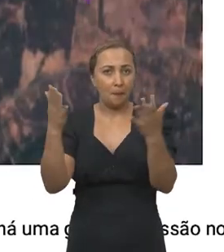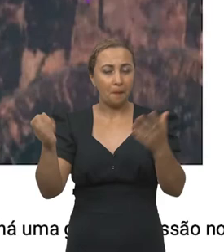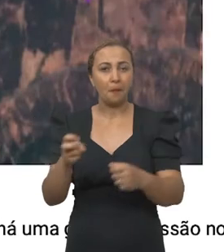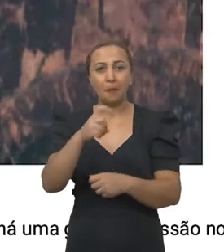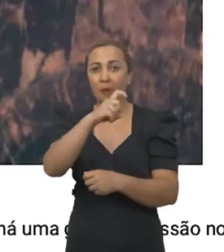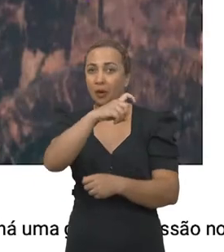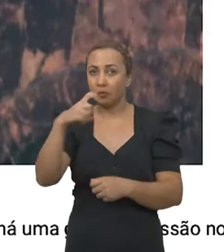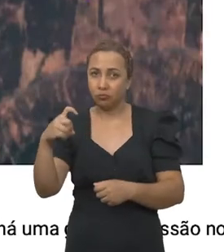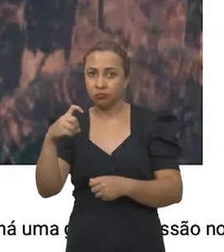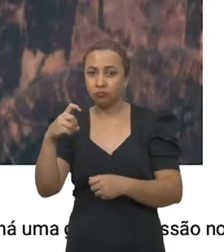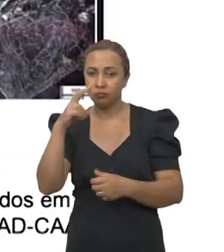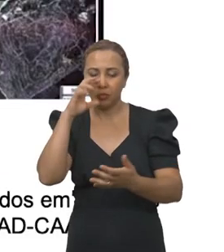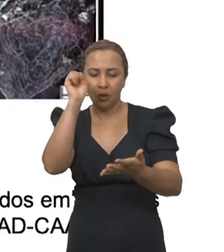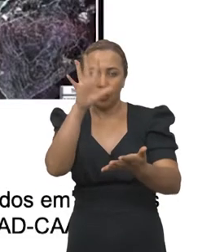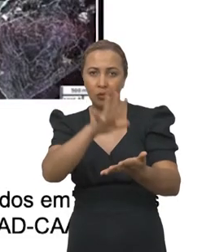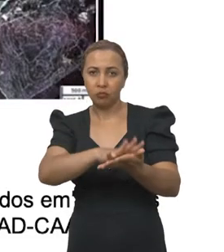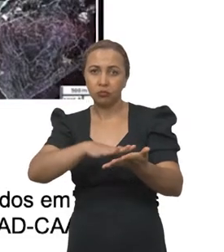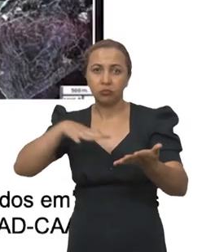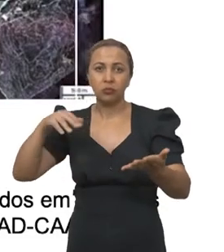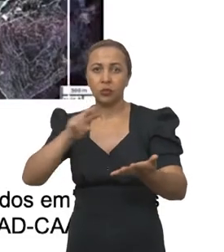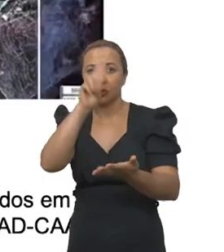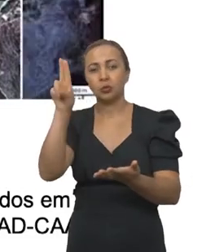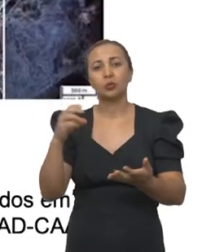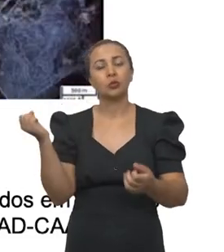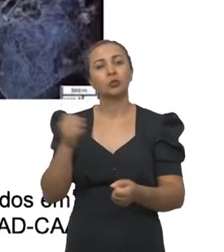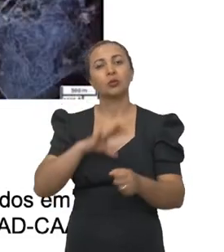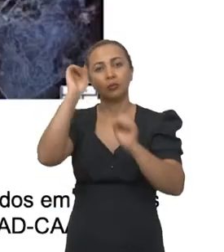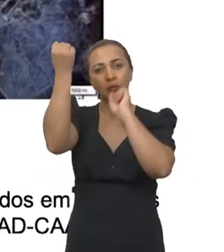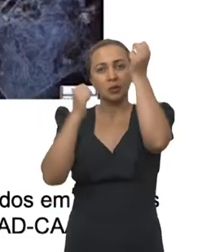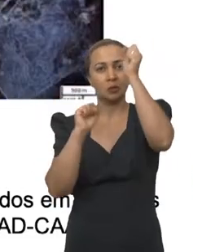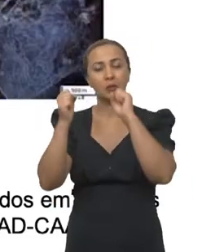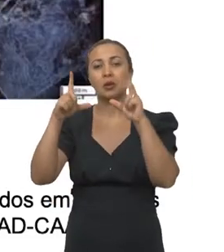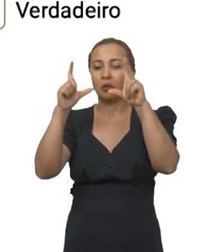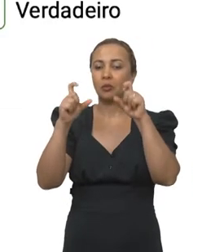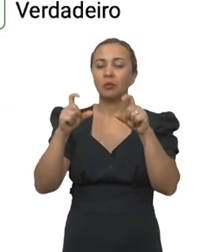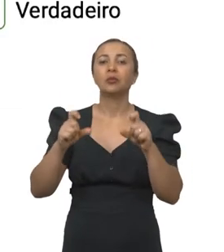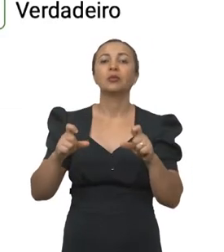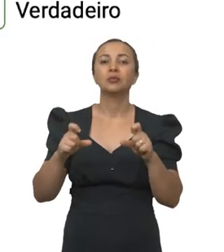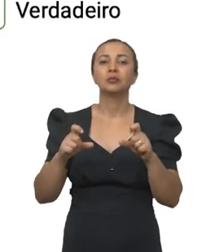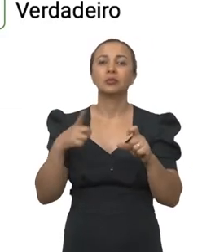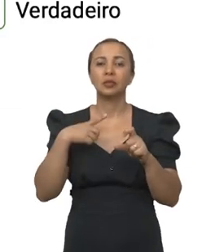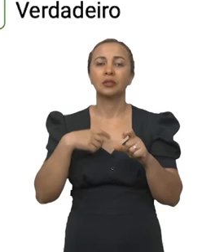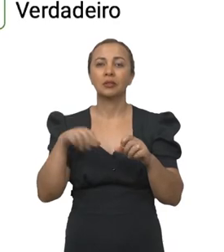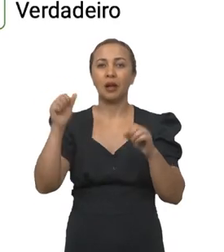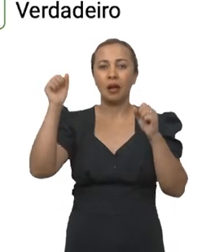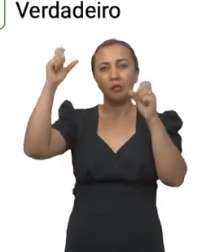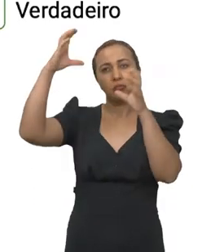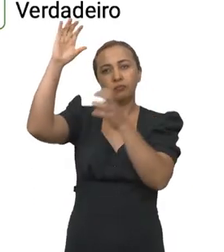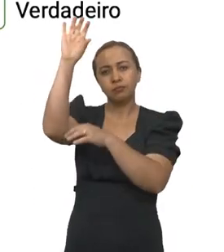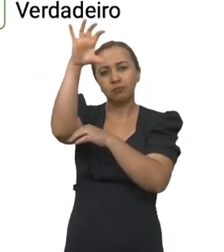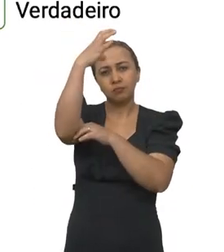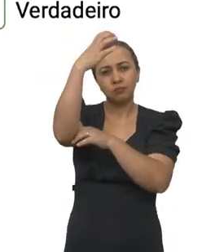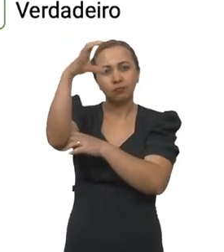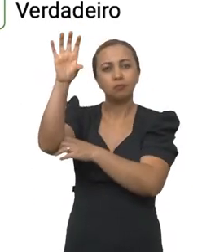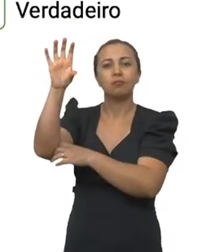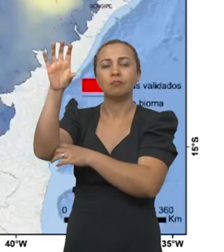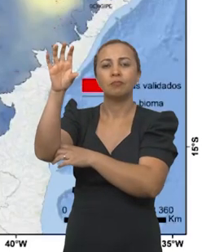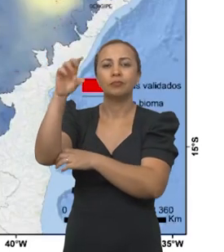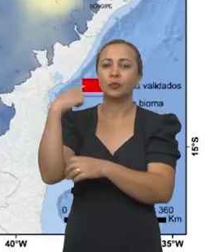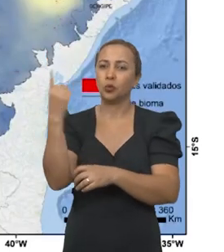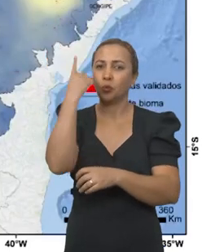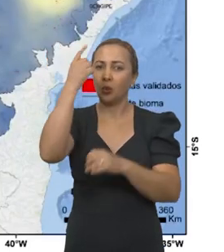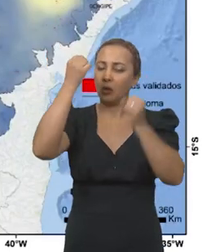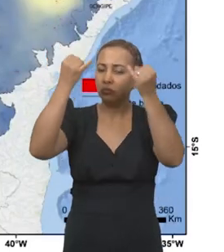promove o raio X do desmatamento utiliza modernos equipamentos com imagens são geradas pela Agência Espacial europeia